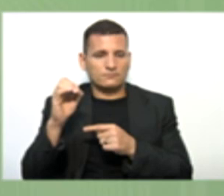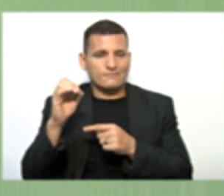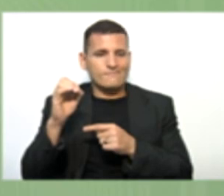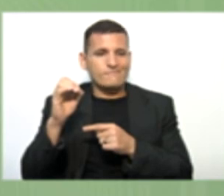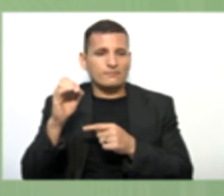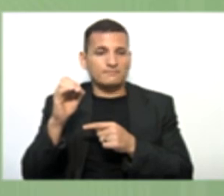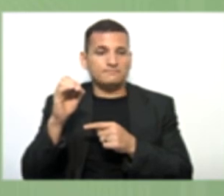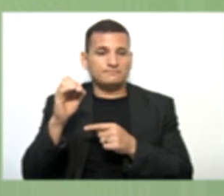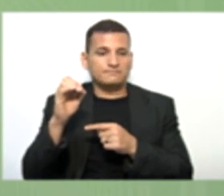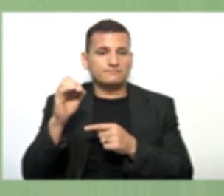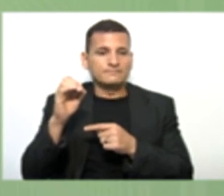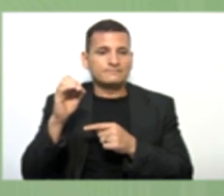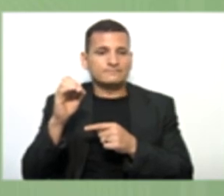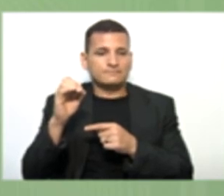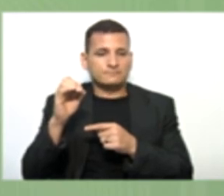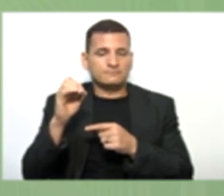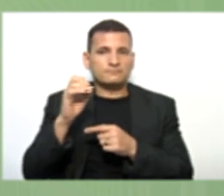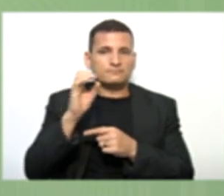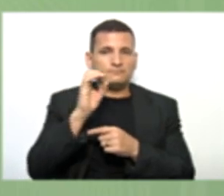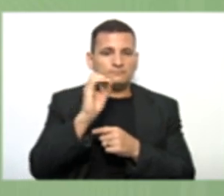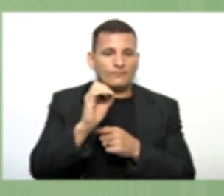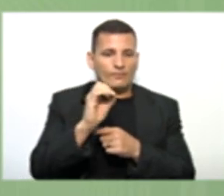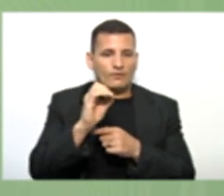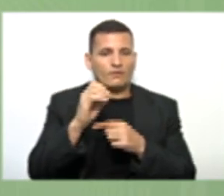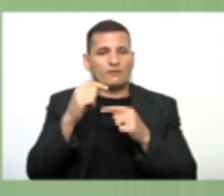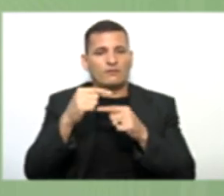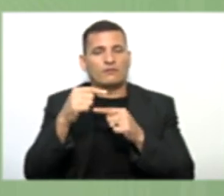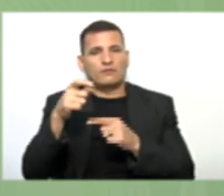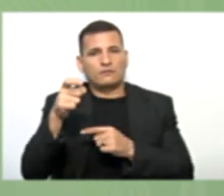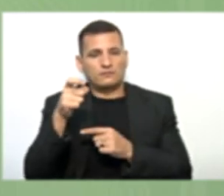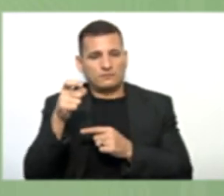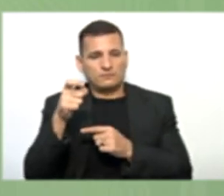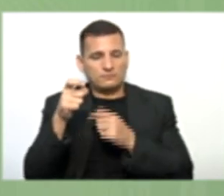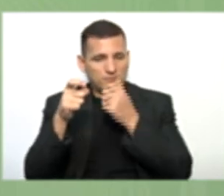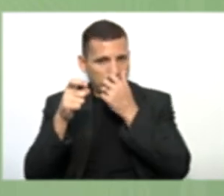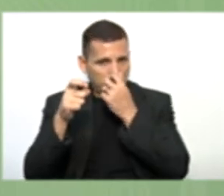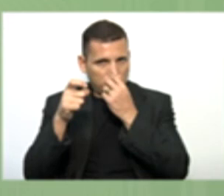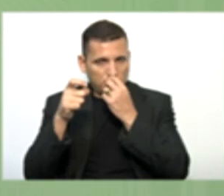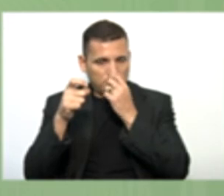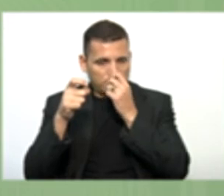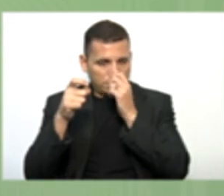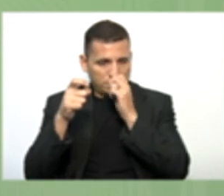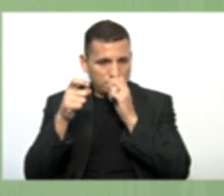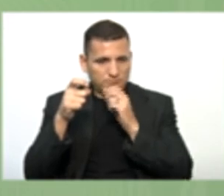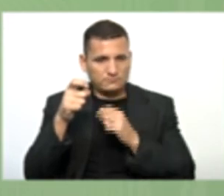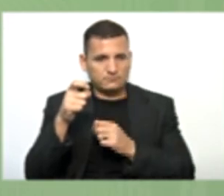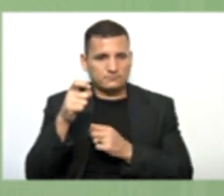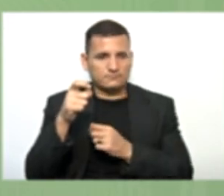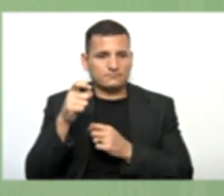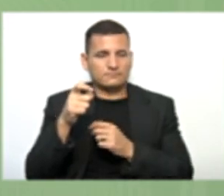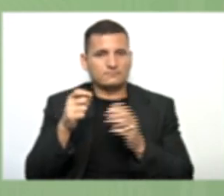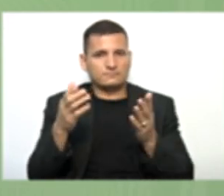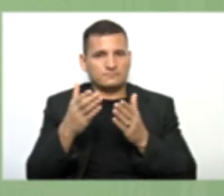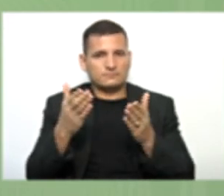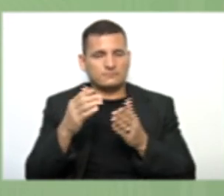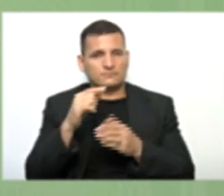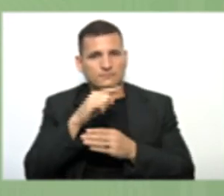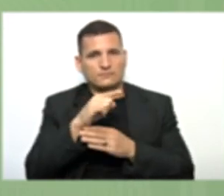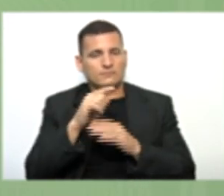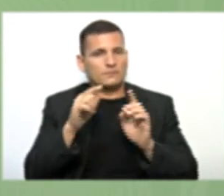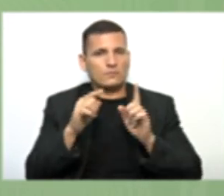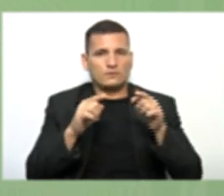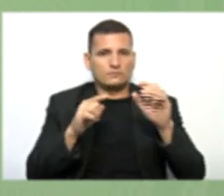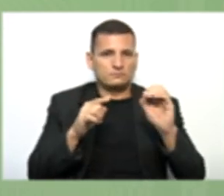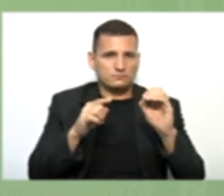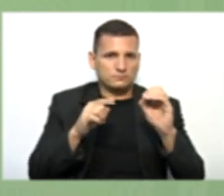fazer o seguinte. Velha 0 é igual a X. Significa que agora, lá nesse primeiro índice, não vai ser mais